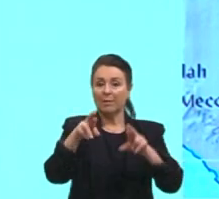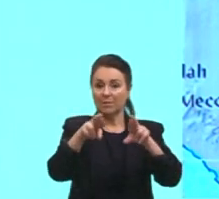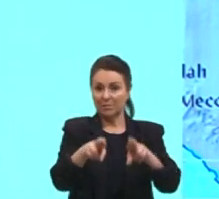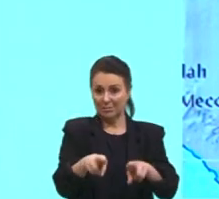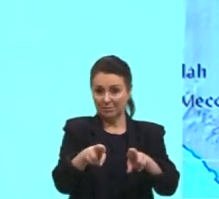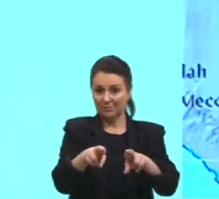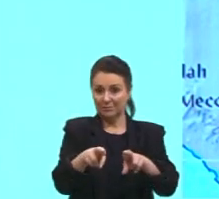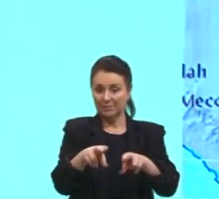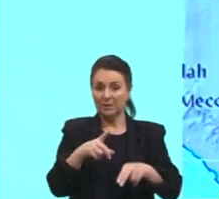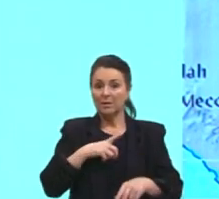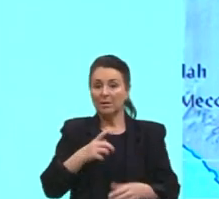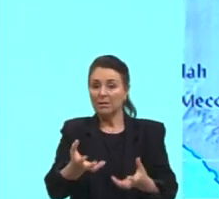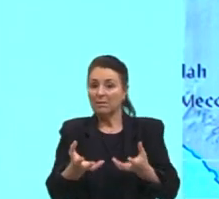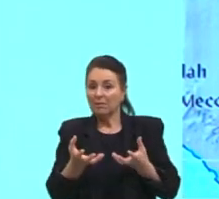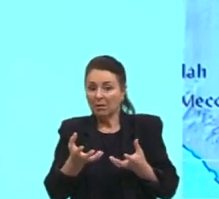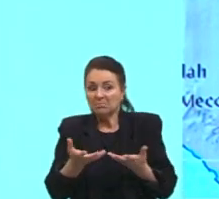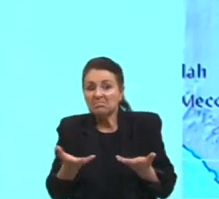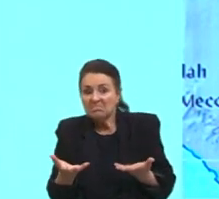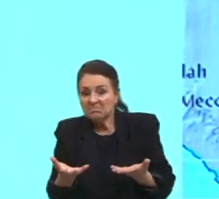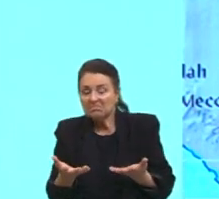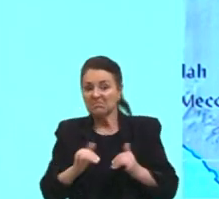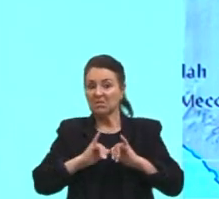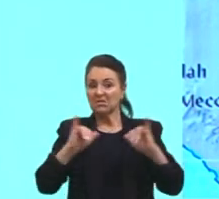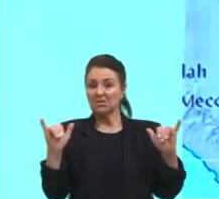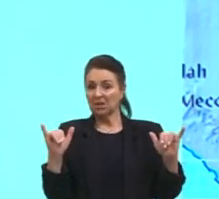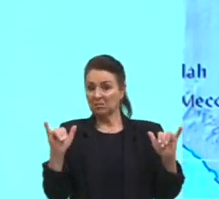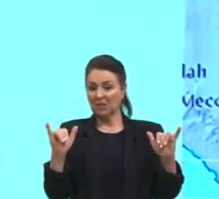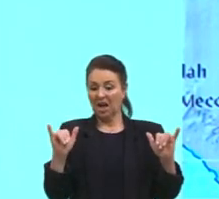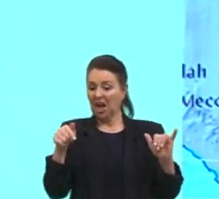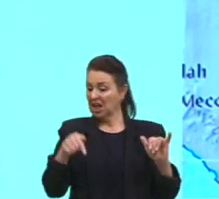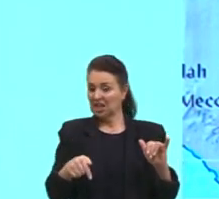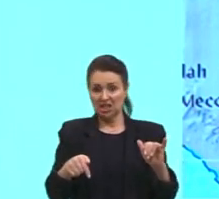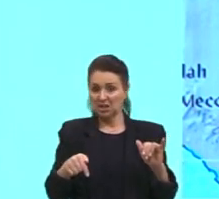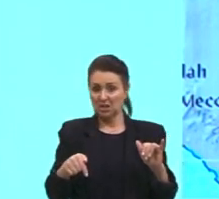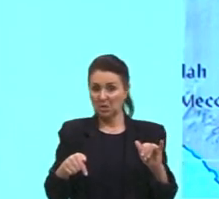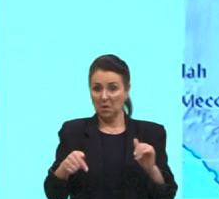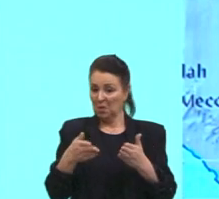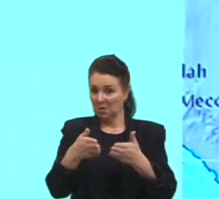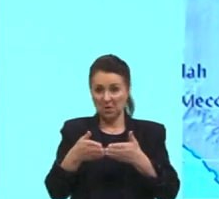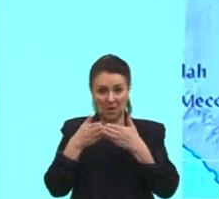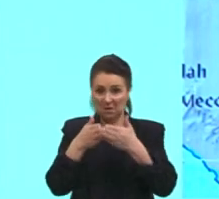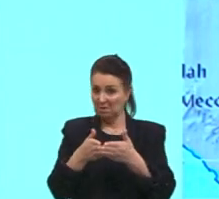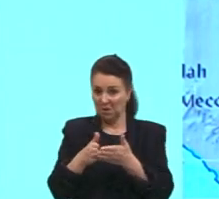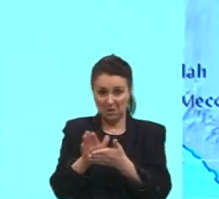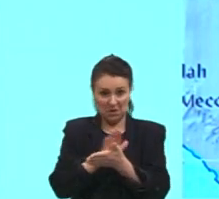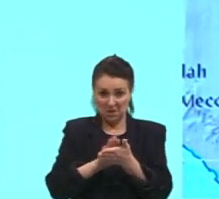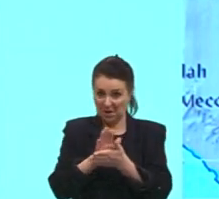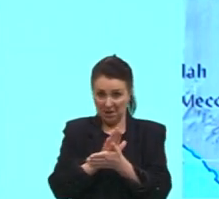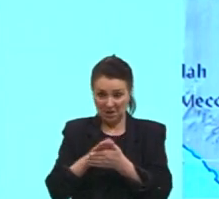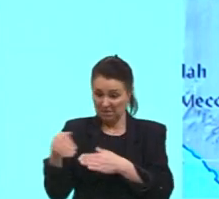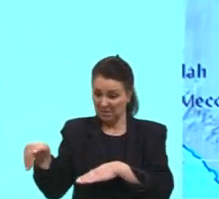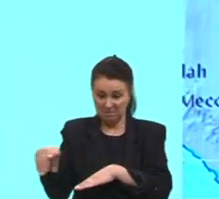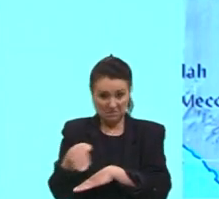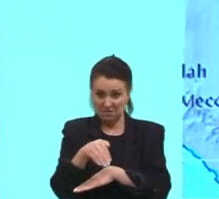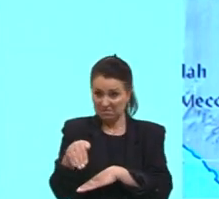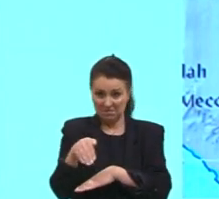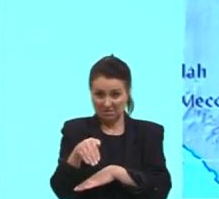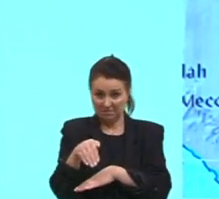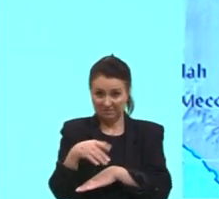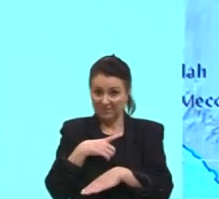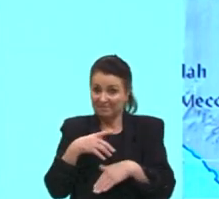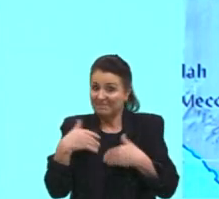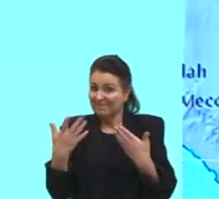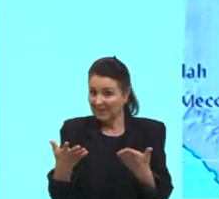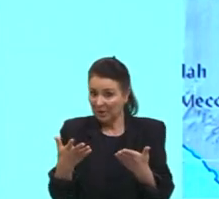se ele quiser simplesmente dizer olha não vai passar mais nenhum navio Ele simplesmente pode interromper então fica com essa carta